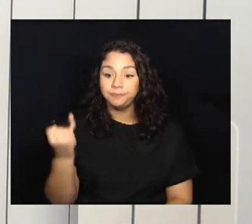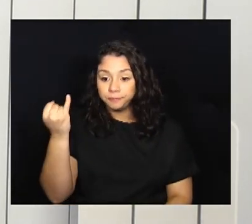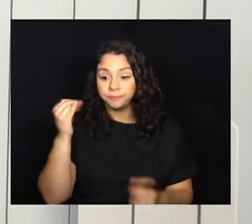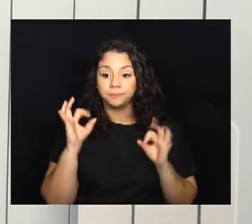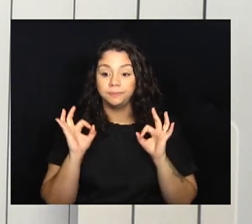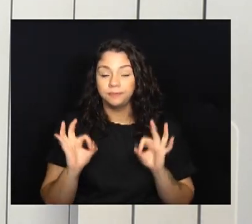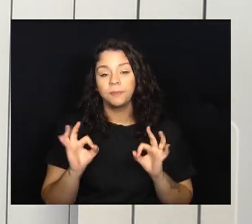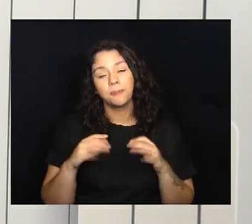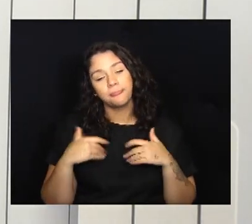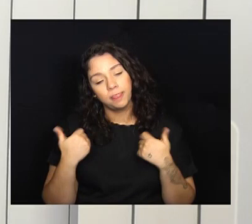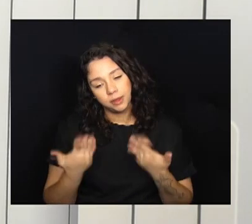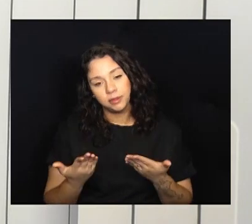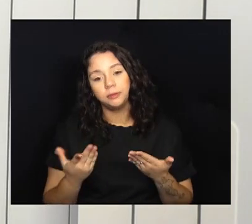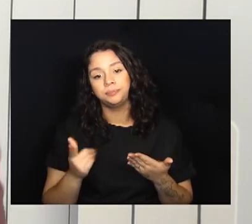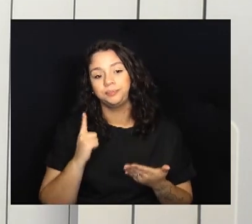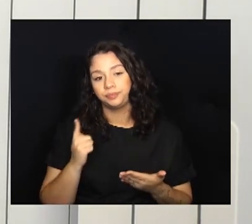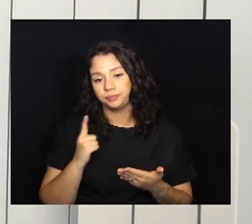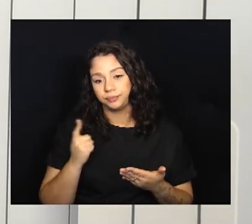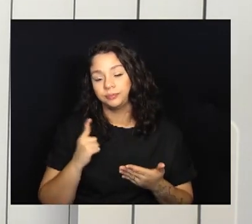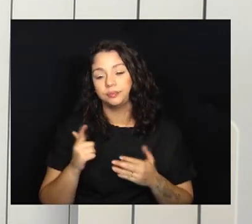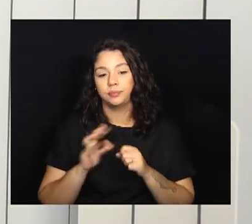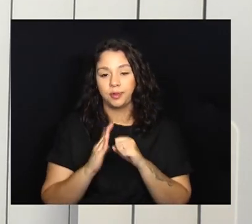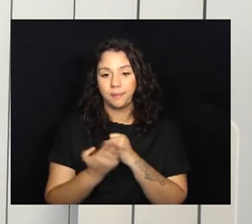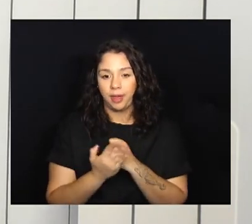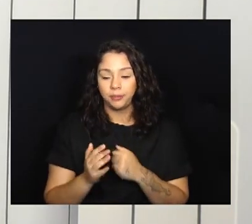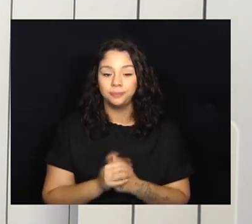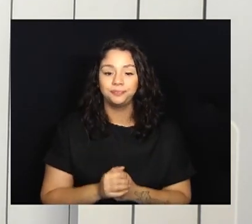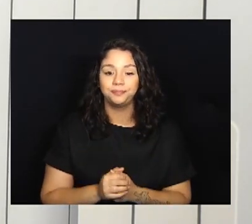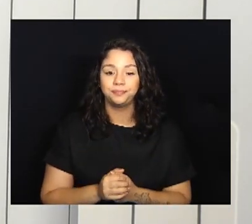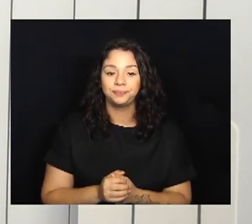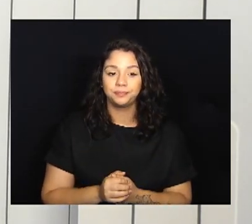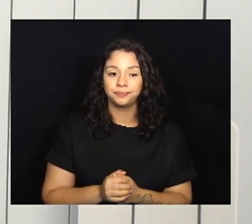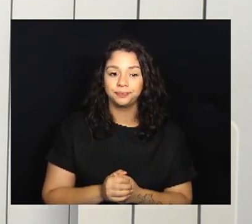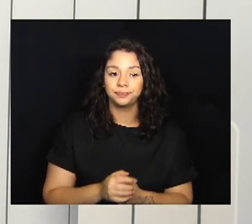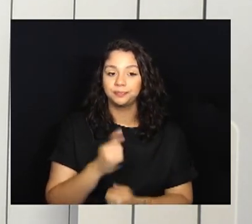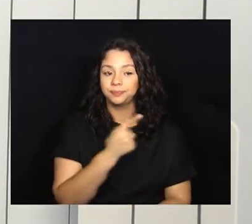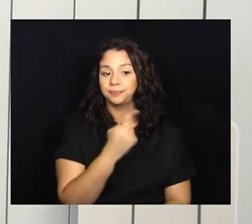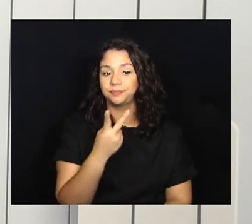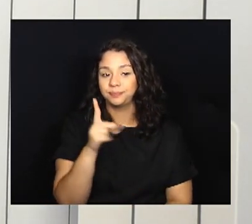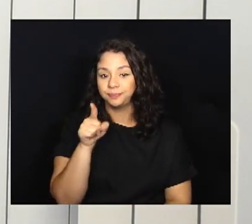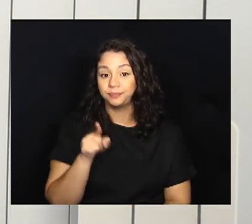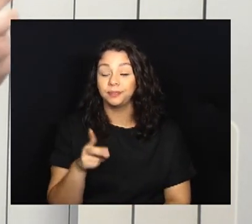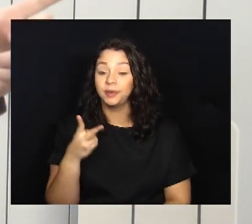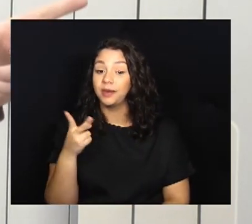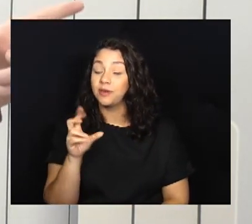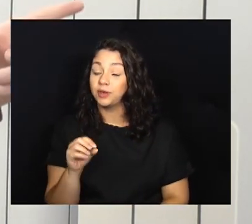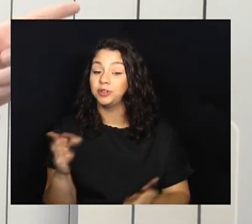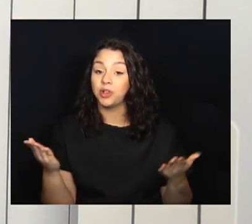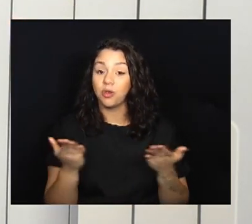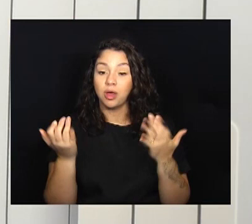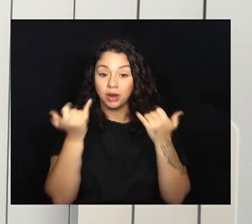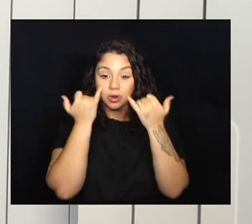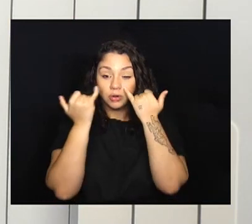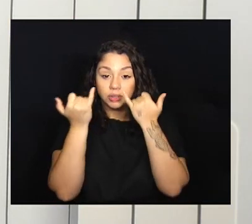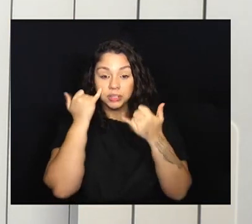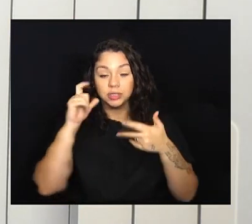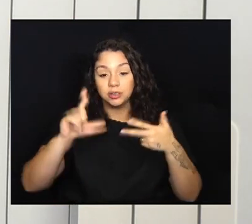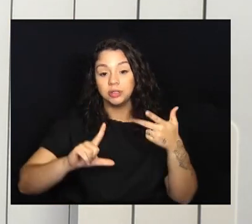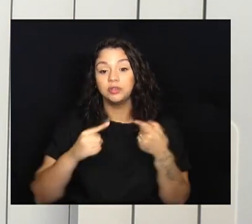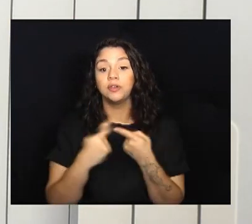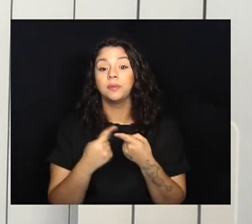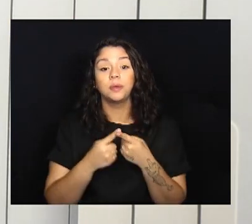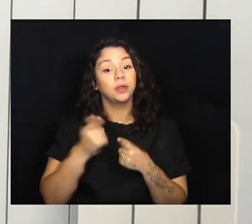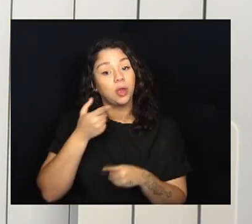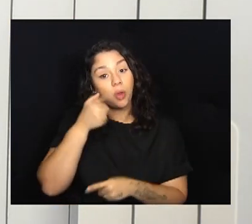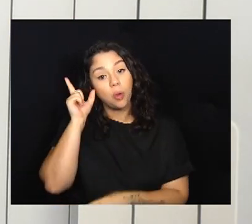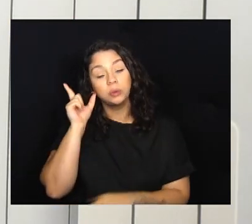e, portanto, está aí no bairro. Meio-dia mais 20 minutos, hora das notícias do Legislativo, porque ontem